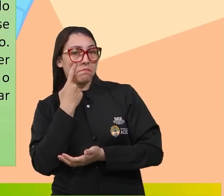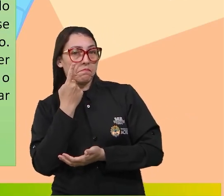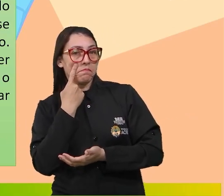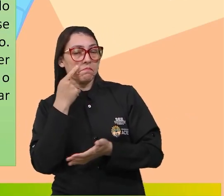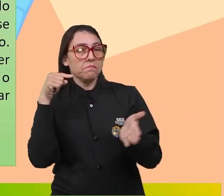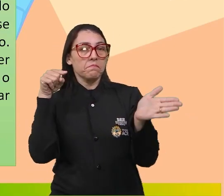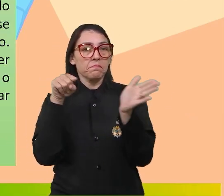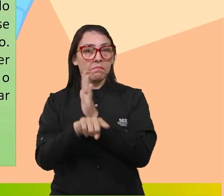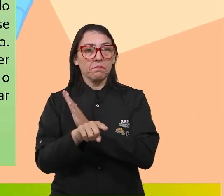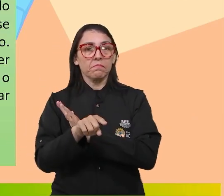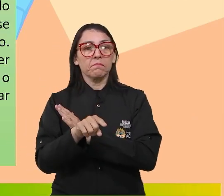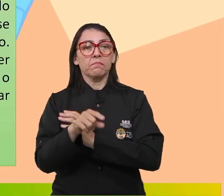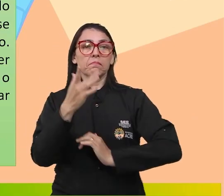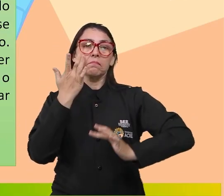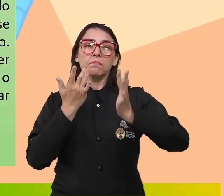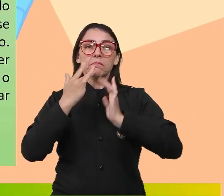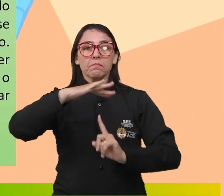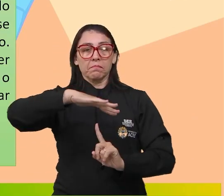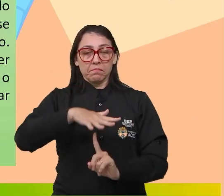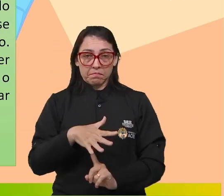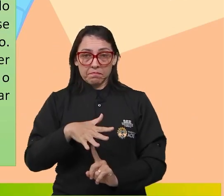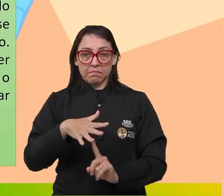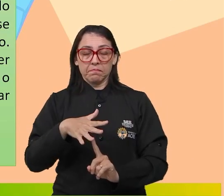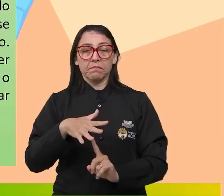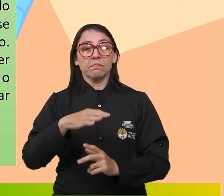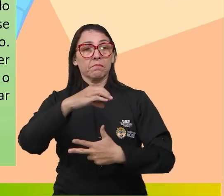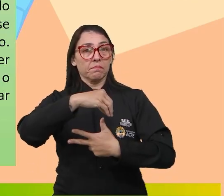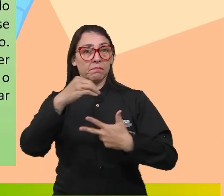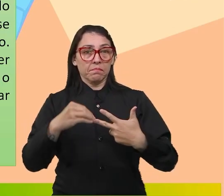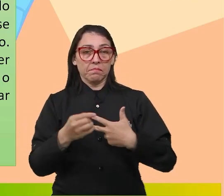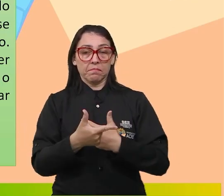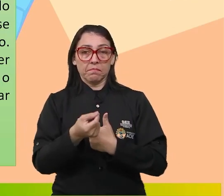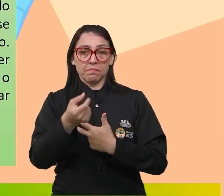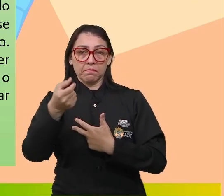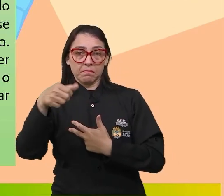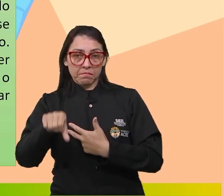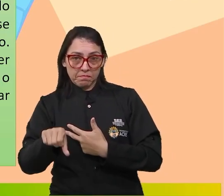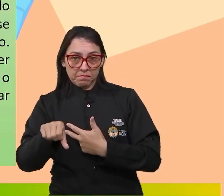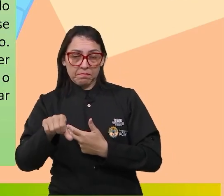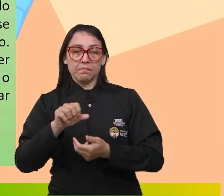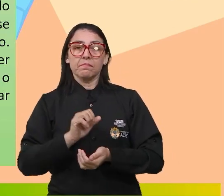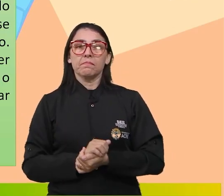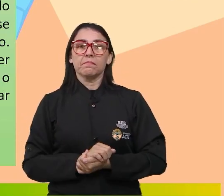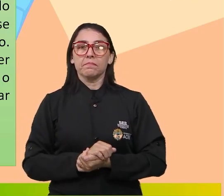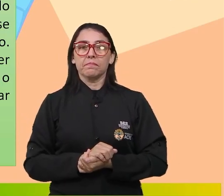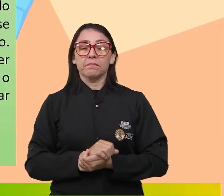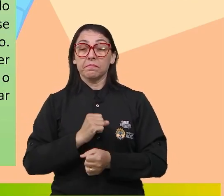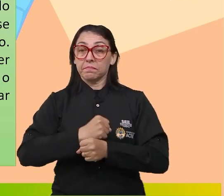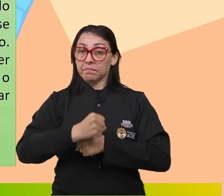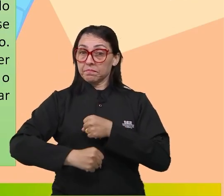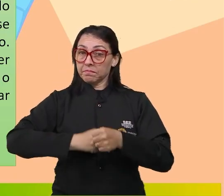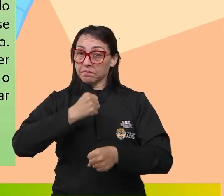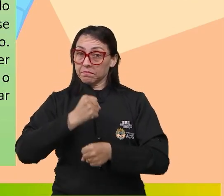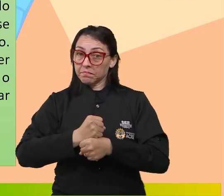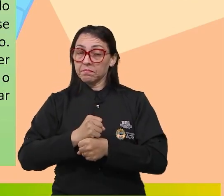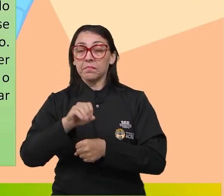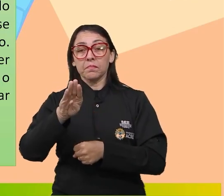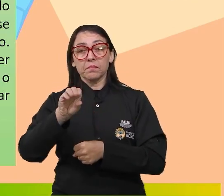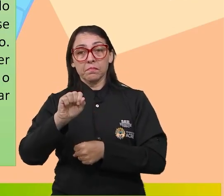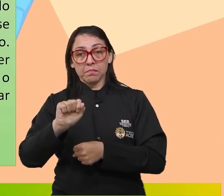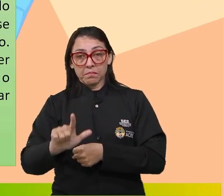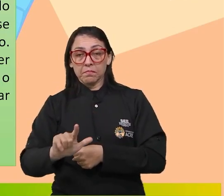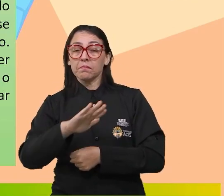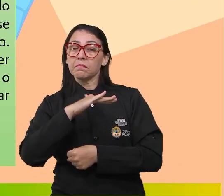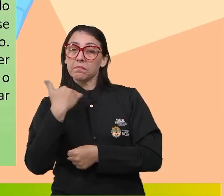uma questão do teatro do oprimido, né, do Enem de 2009, que foi o ano em que Augusto